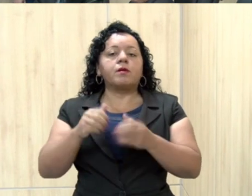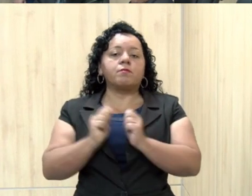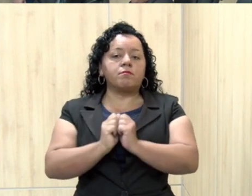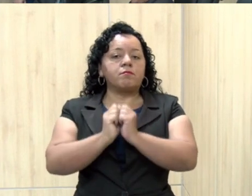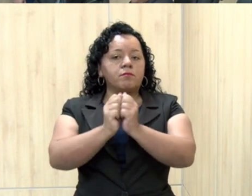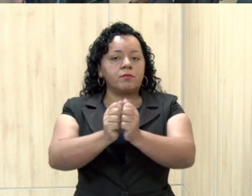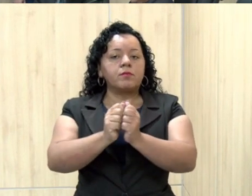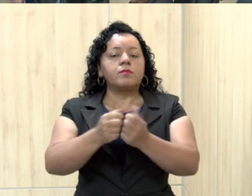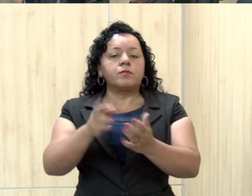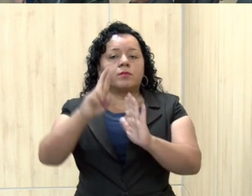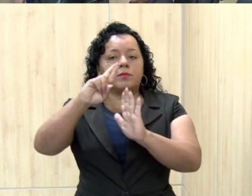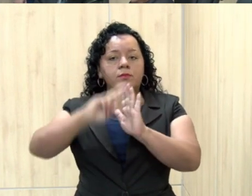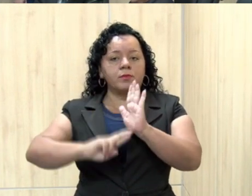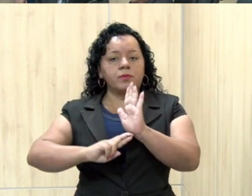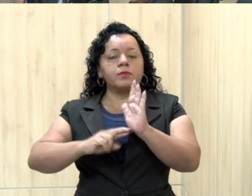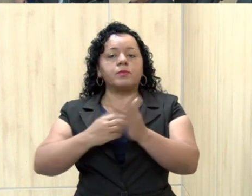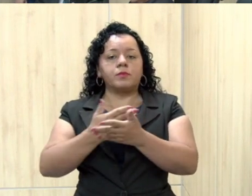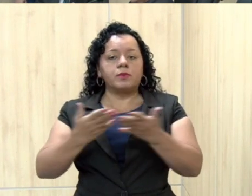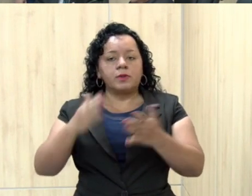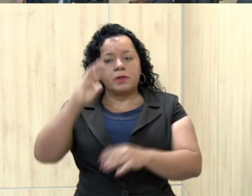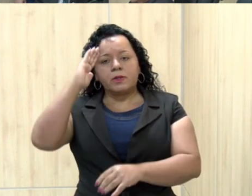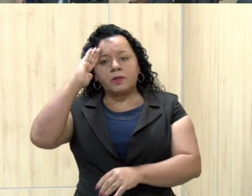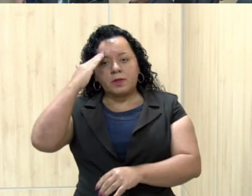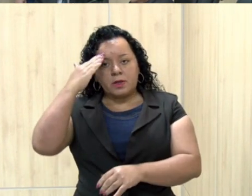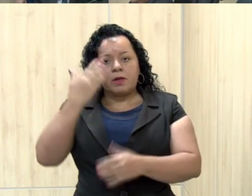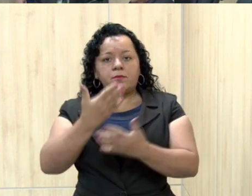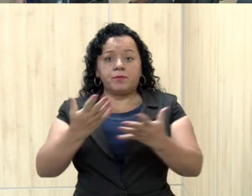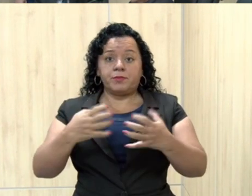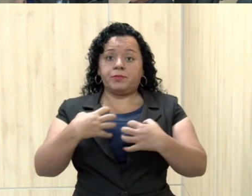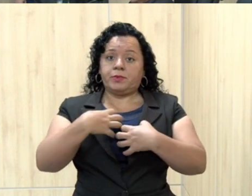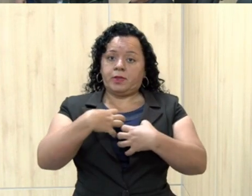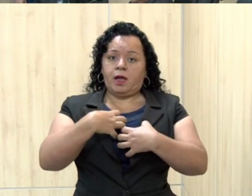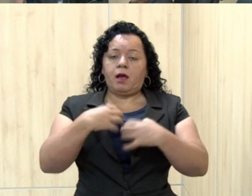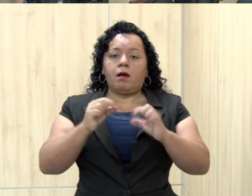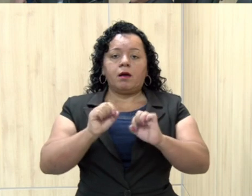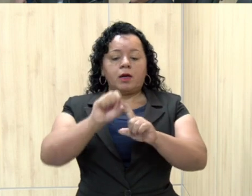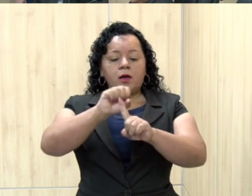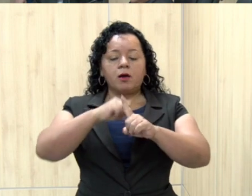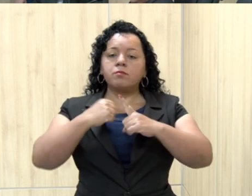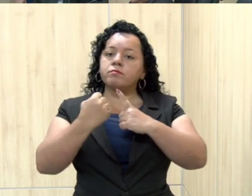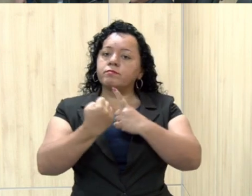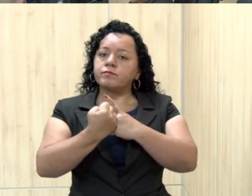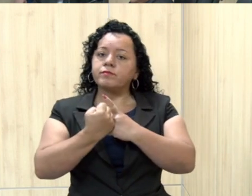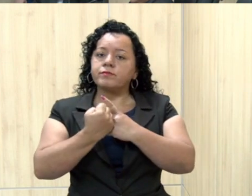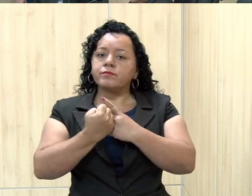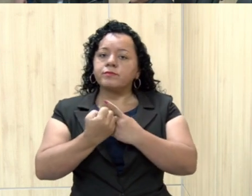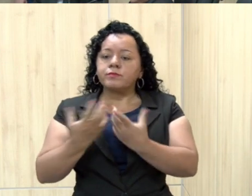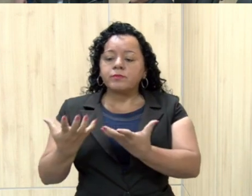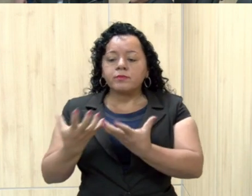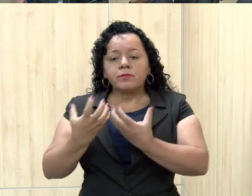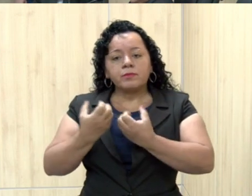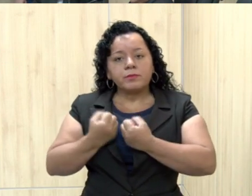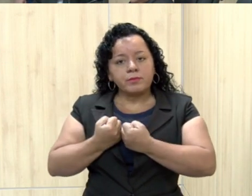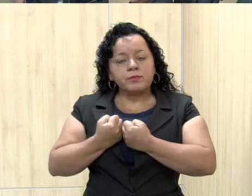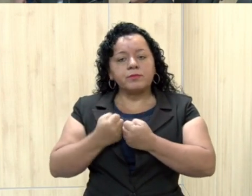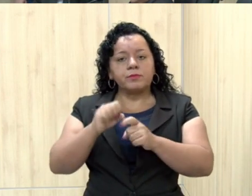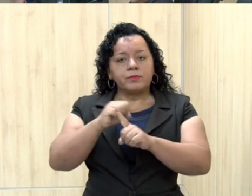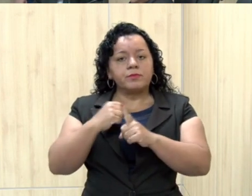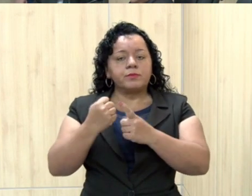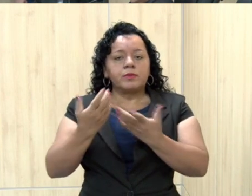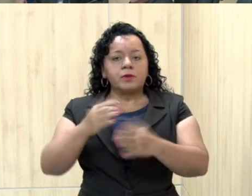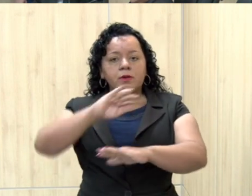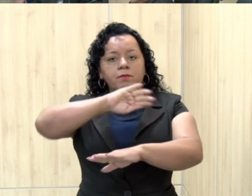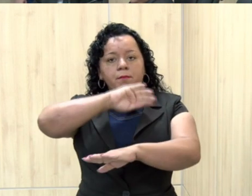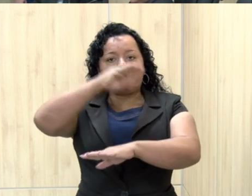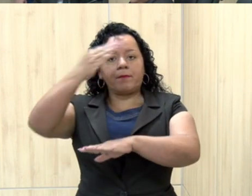também é no sentido de que a sociedade é quem ganha com isso afinal de contas as quadras